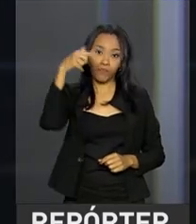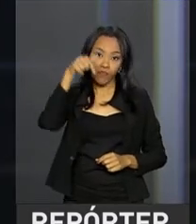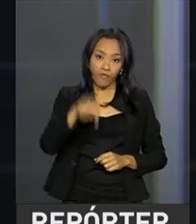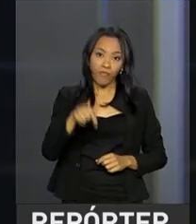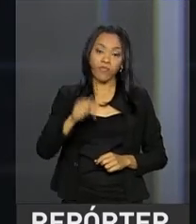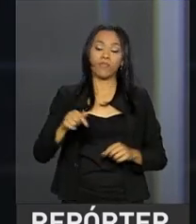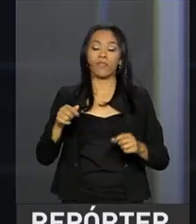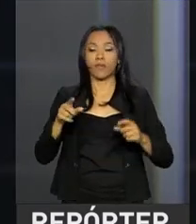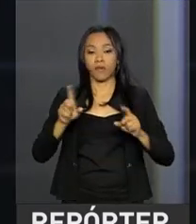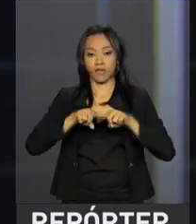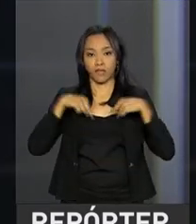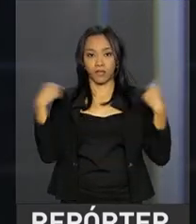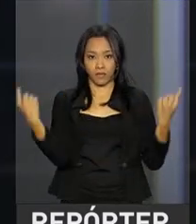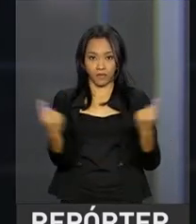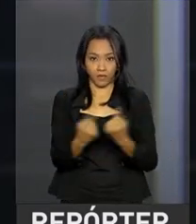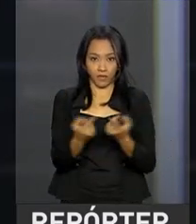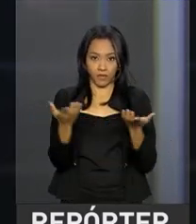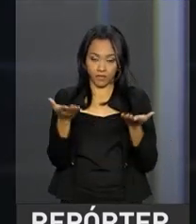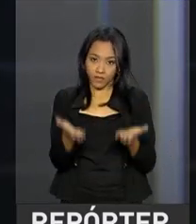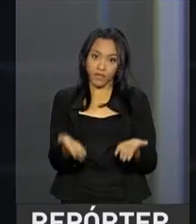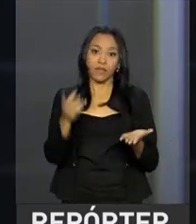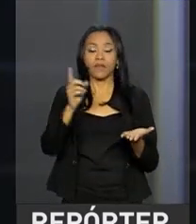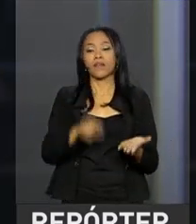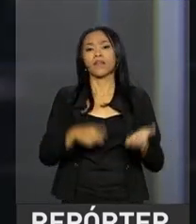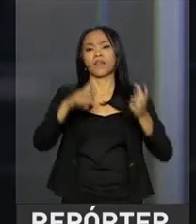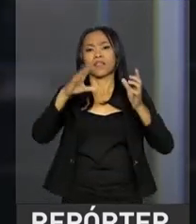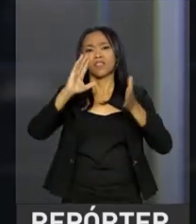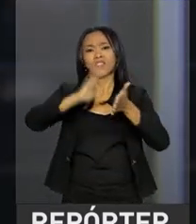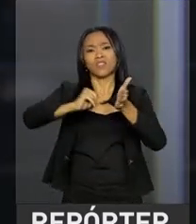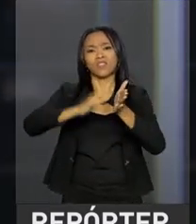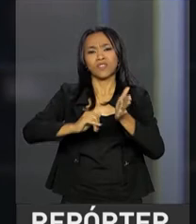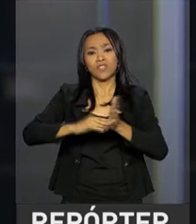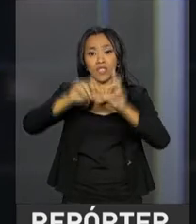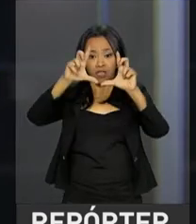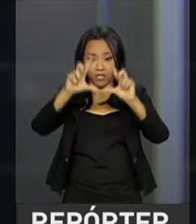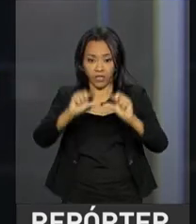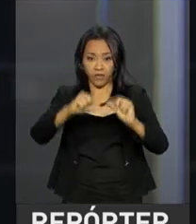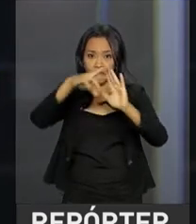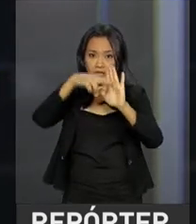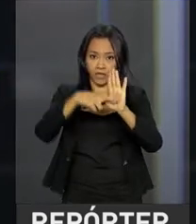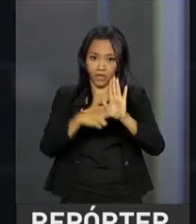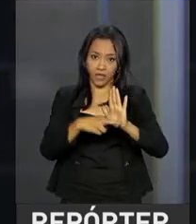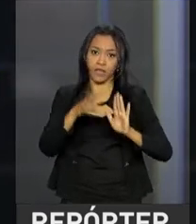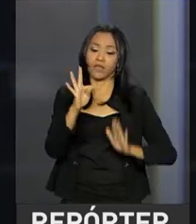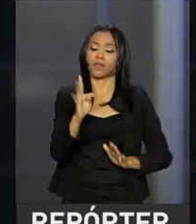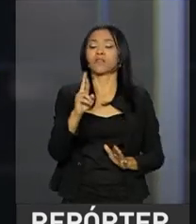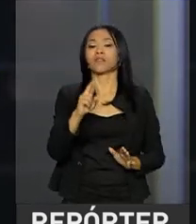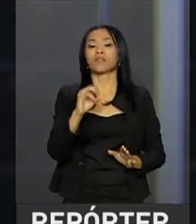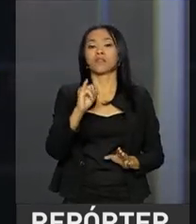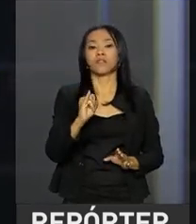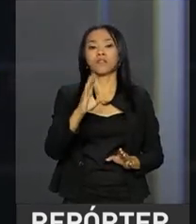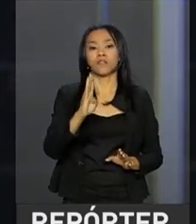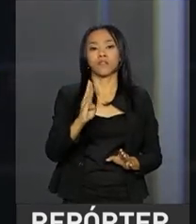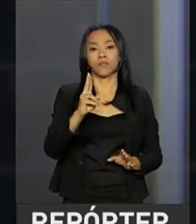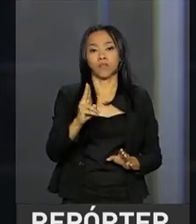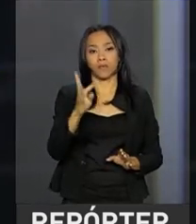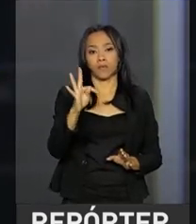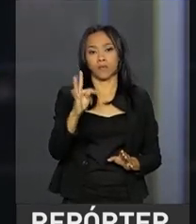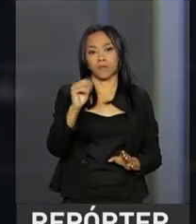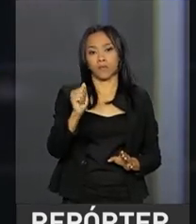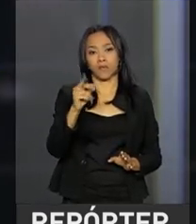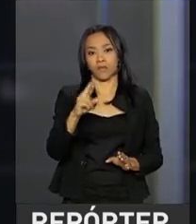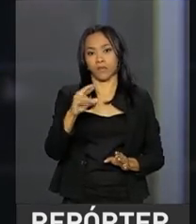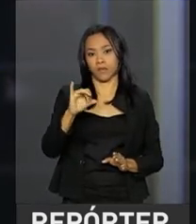legislativa será simplificação tributária precisamos desfazer o cipoal de